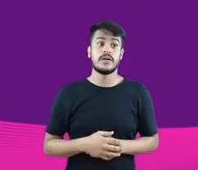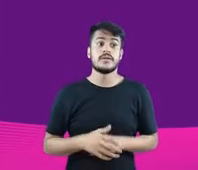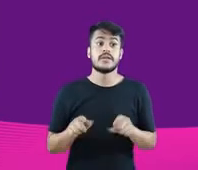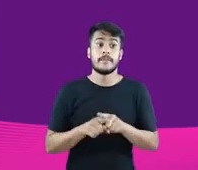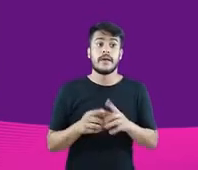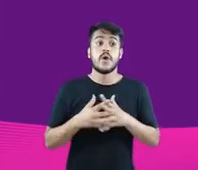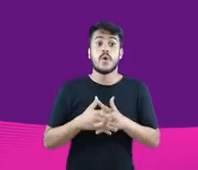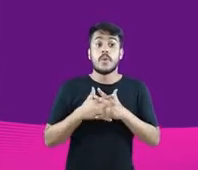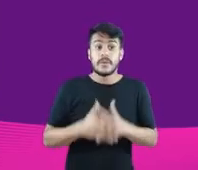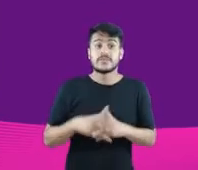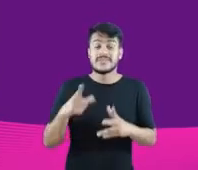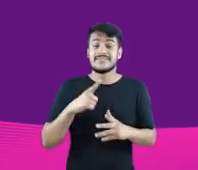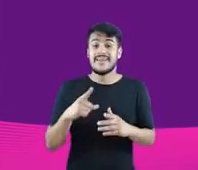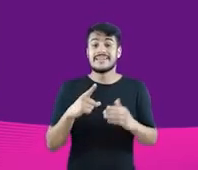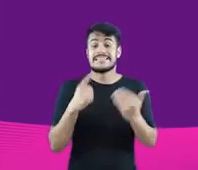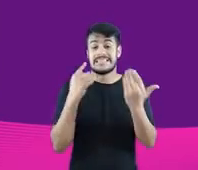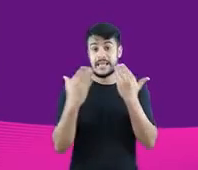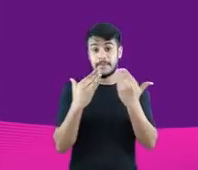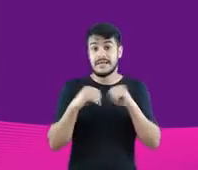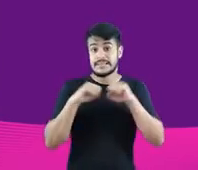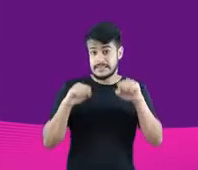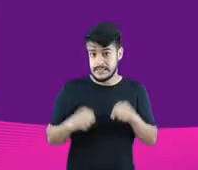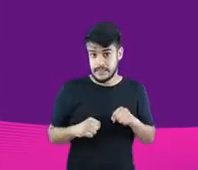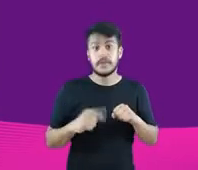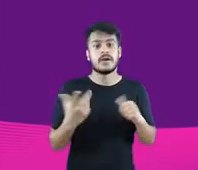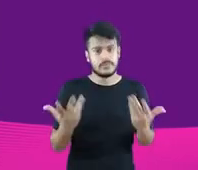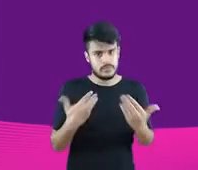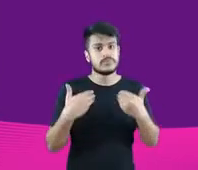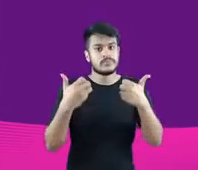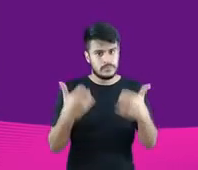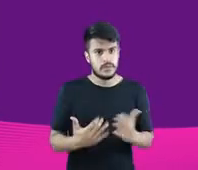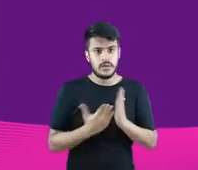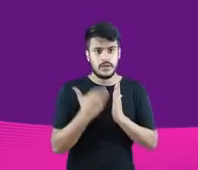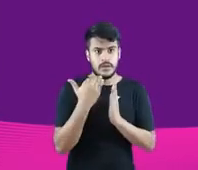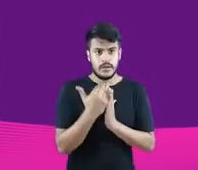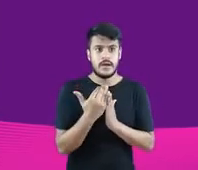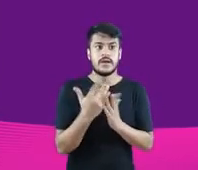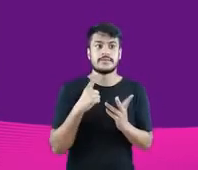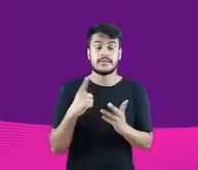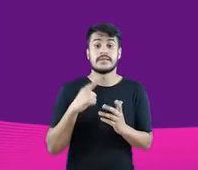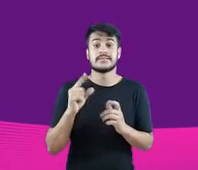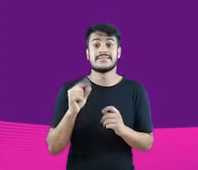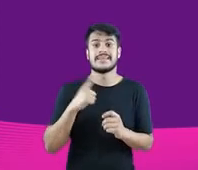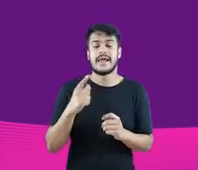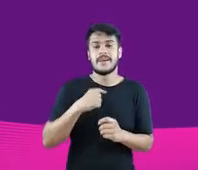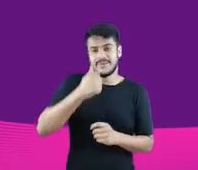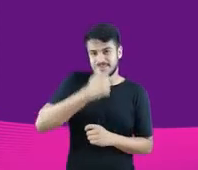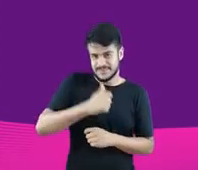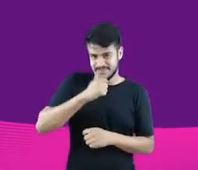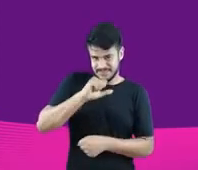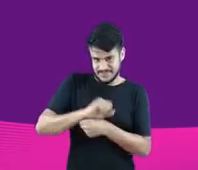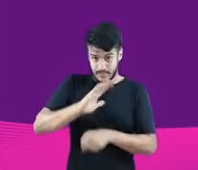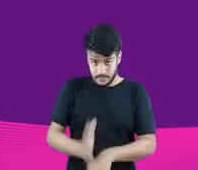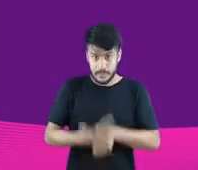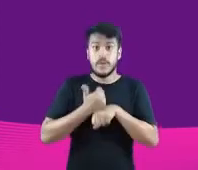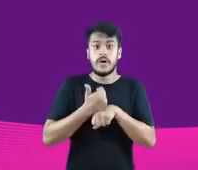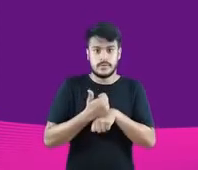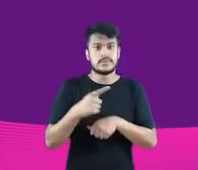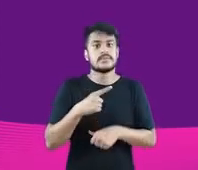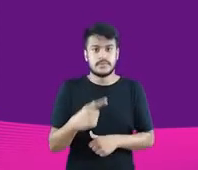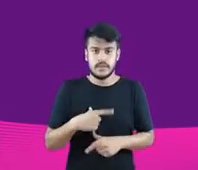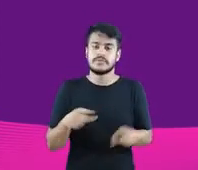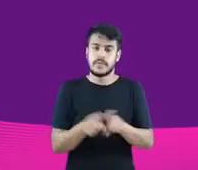aqui eu queria comentar bastante em relação à menopausa precoce e à infertilidade. Tanto a quimioterapia como a